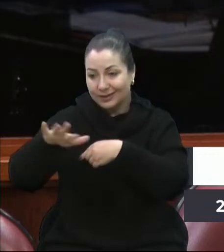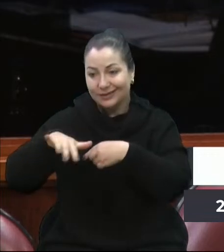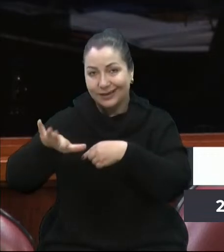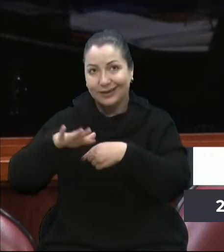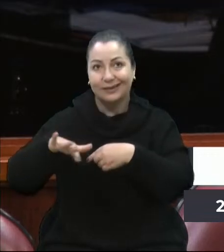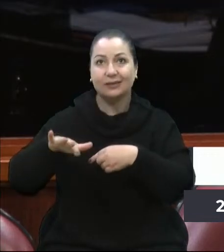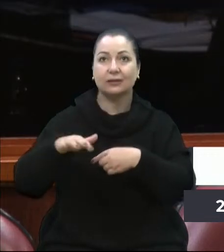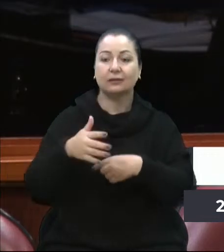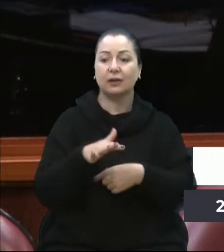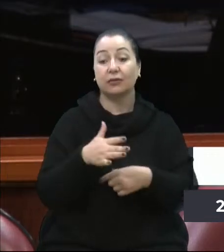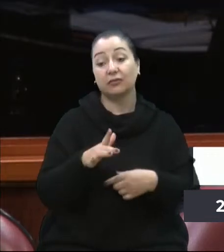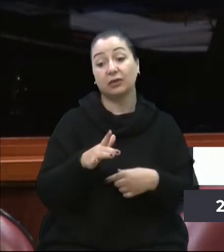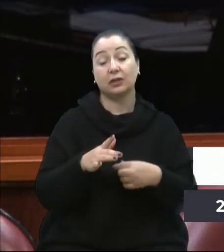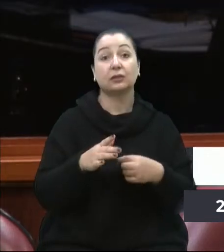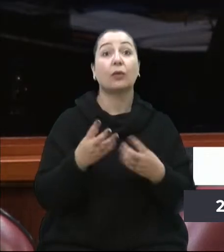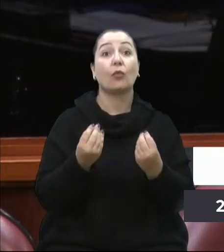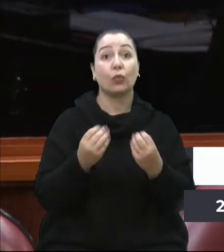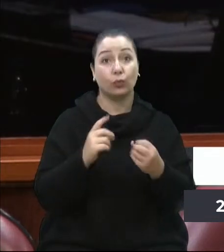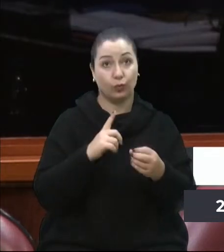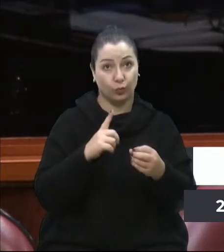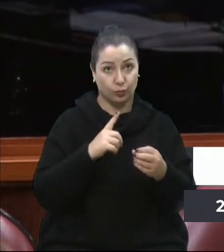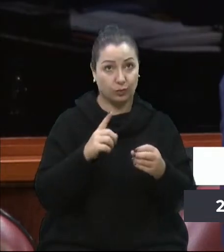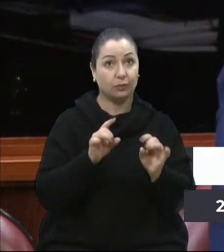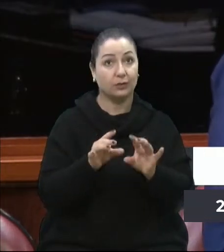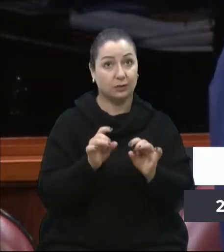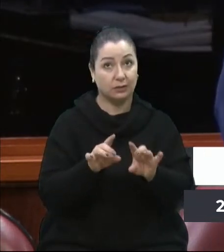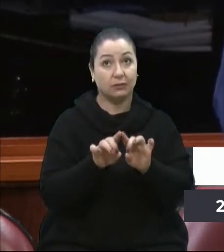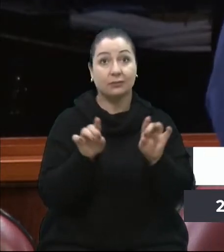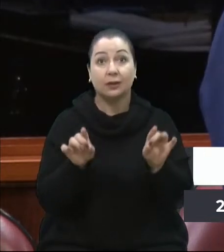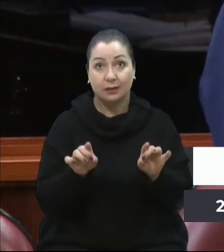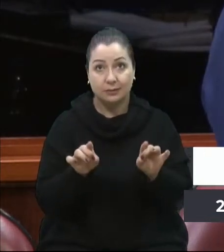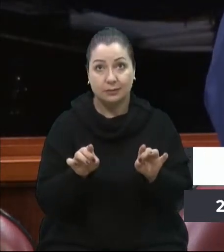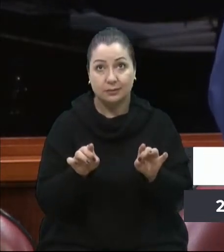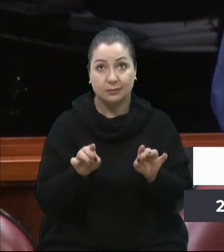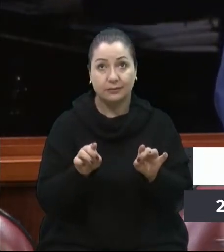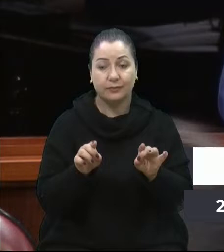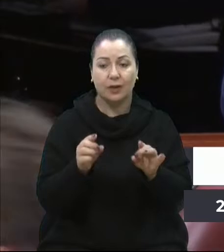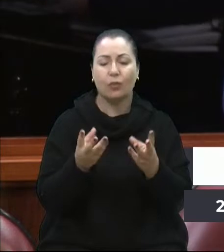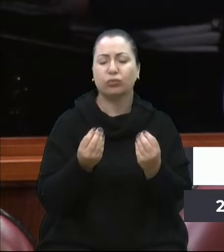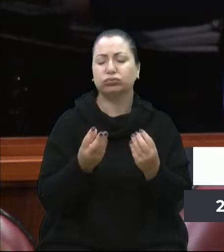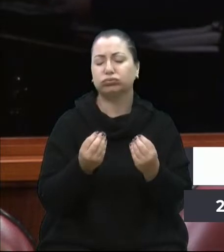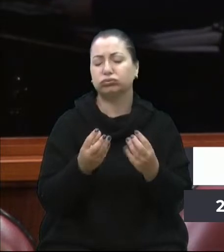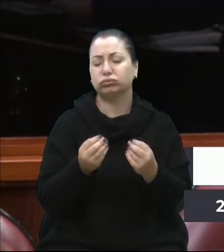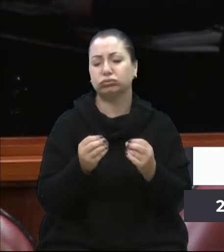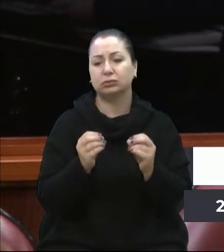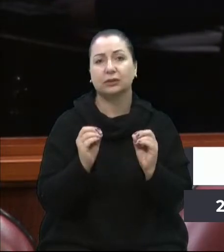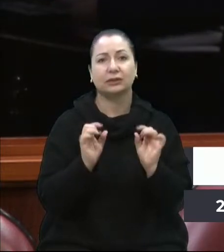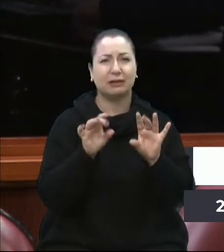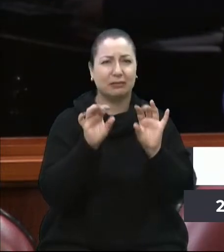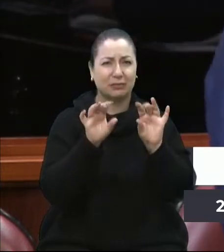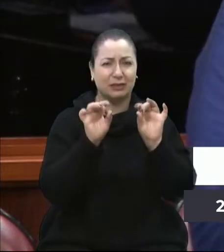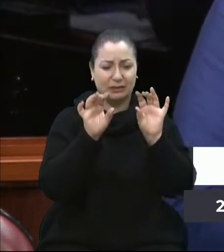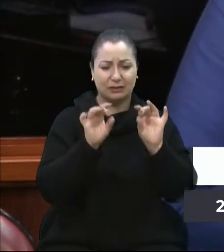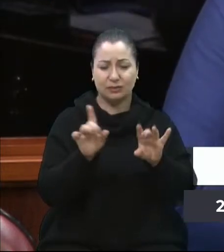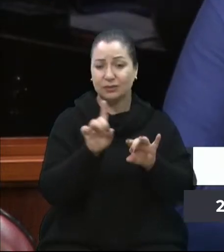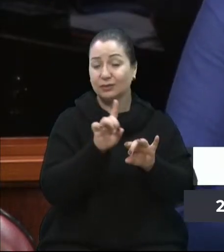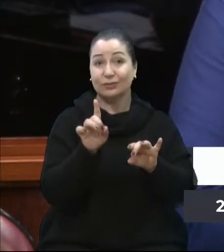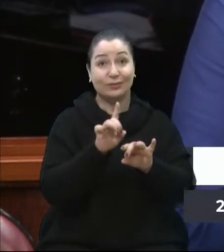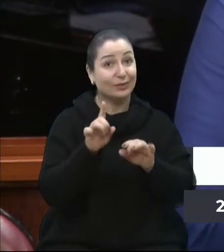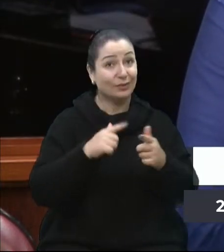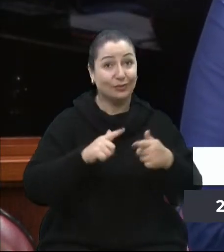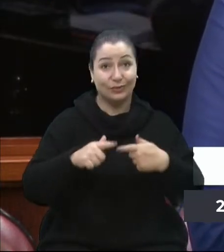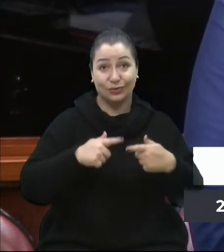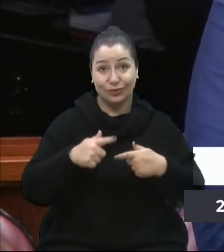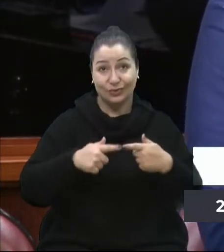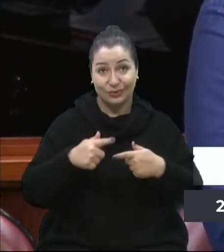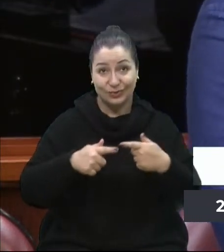até tenham especialização, mas o que eu dizia é de que muitas dessas especializações não são em gestão educacional. E a lei